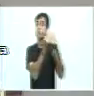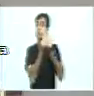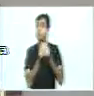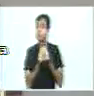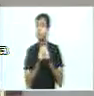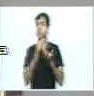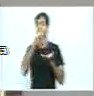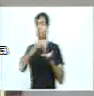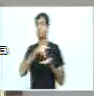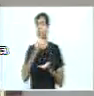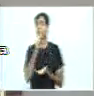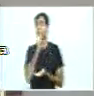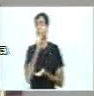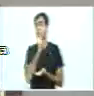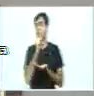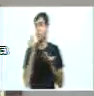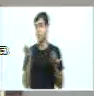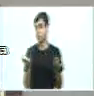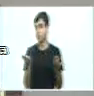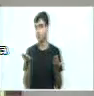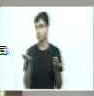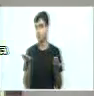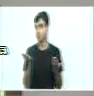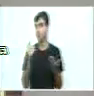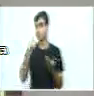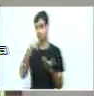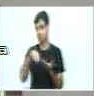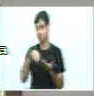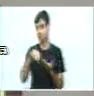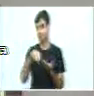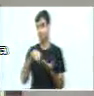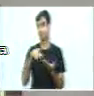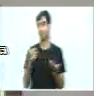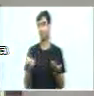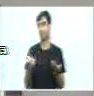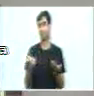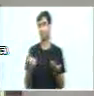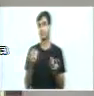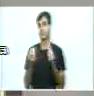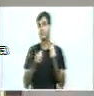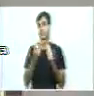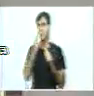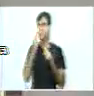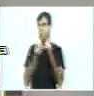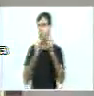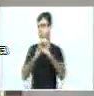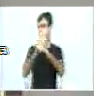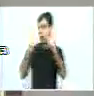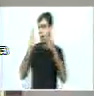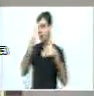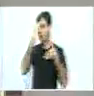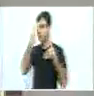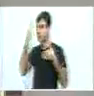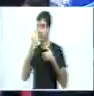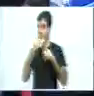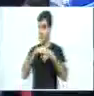sendo atendido pelo Poder Executivo. Isso mostra aí cadê essa transparência. Obrigado, boa